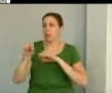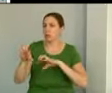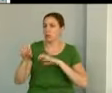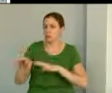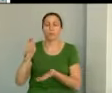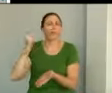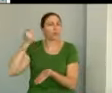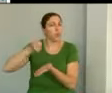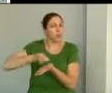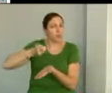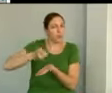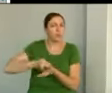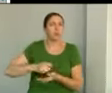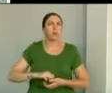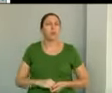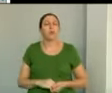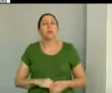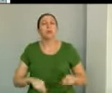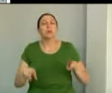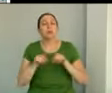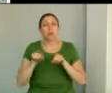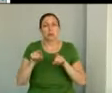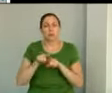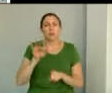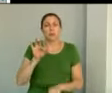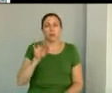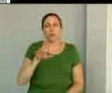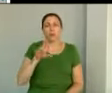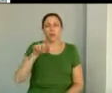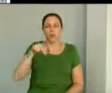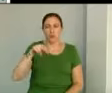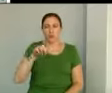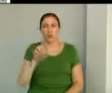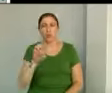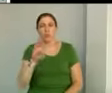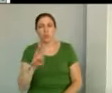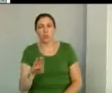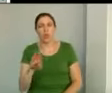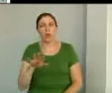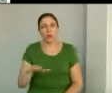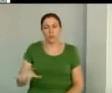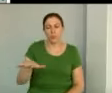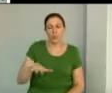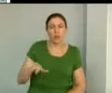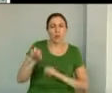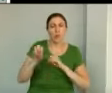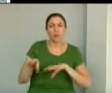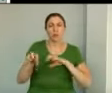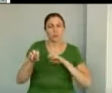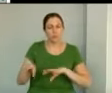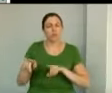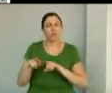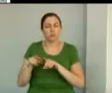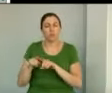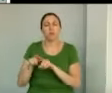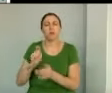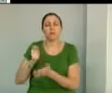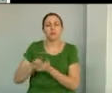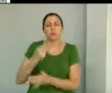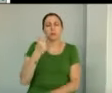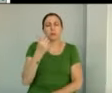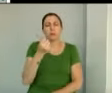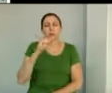obrigatório. Além disso, o ganho do Fundeb, aquilo que falei, também obrigatoriamente tem que ser gasto em educação também, né, mais